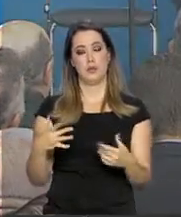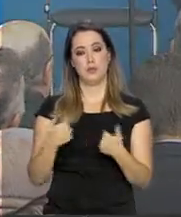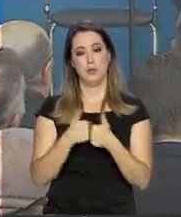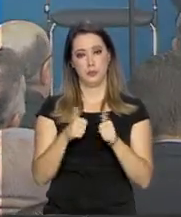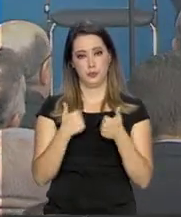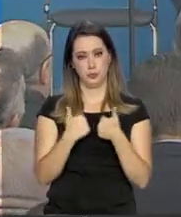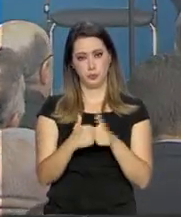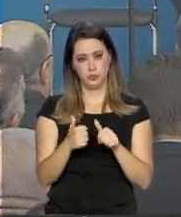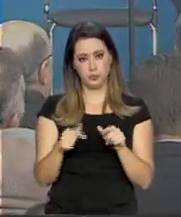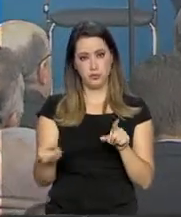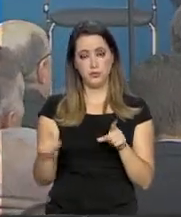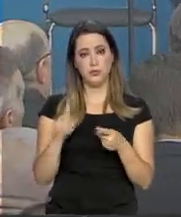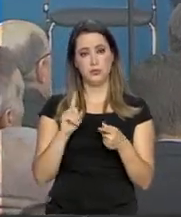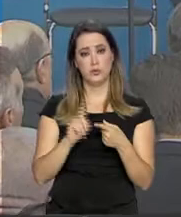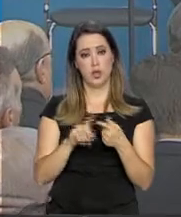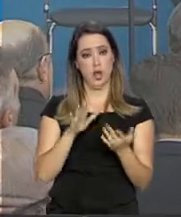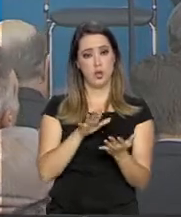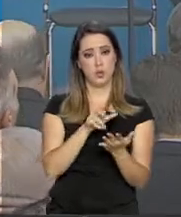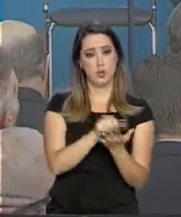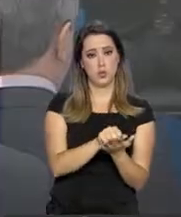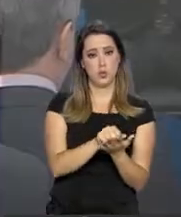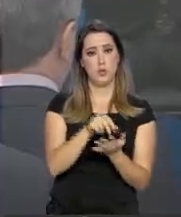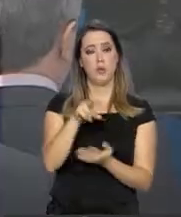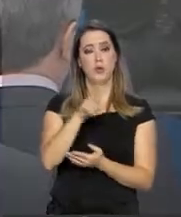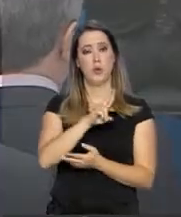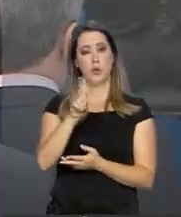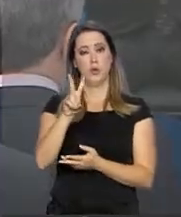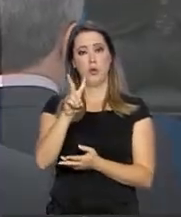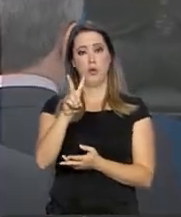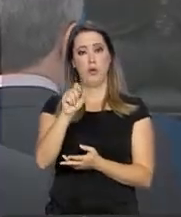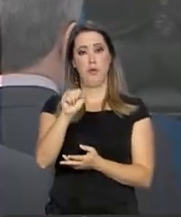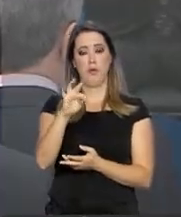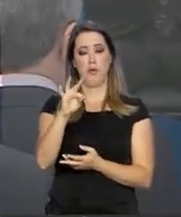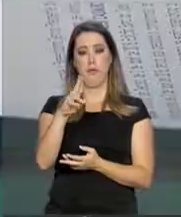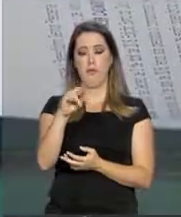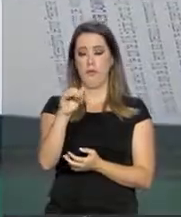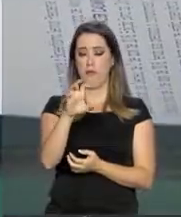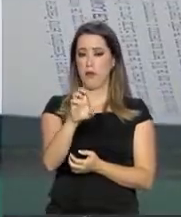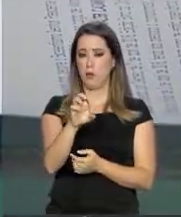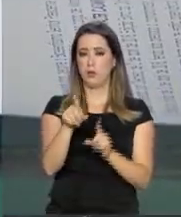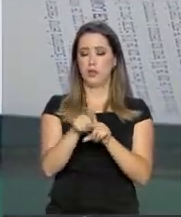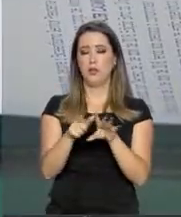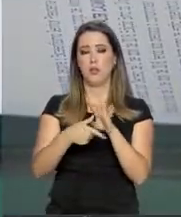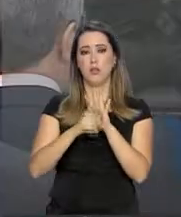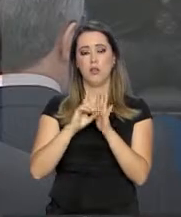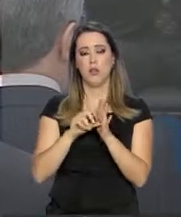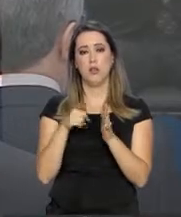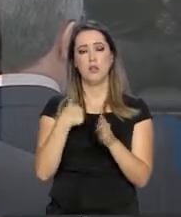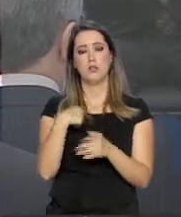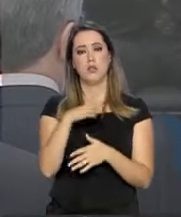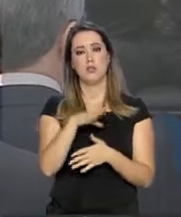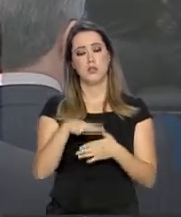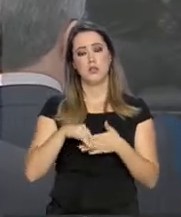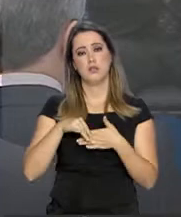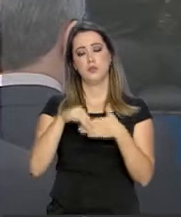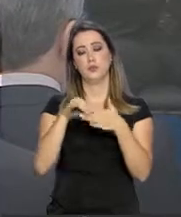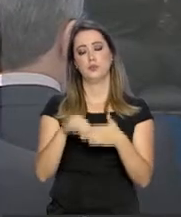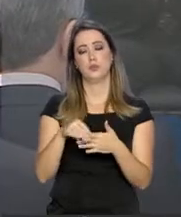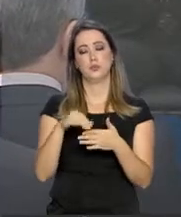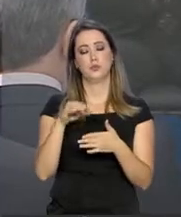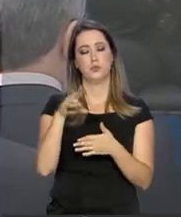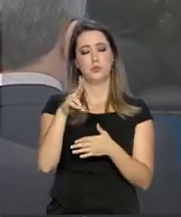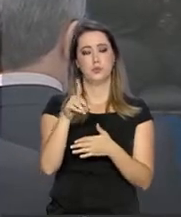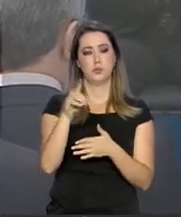aviação civil assumiu walter casimiro ele era diretor do departamento nacional de infraestrutura de